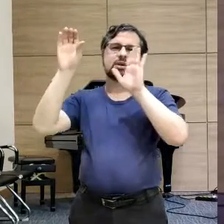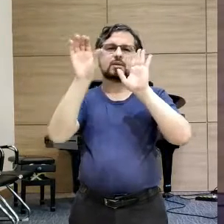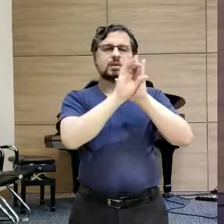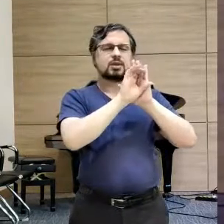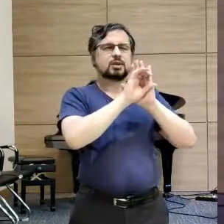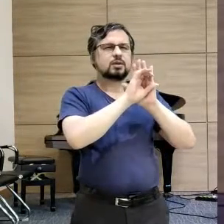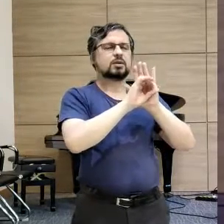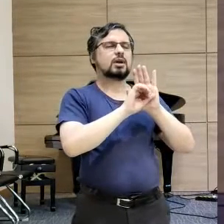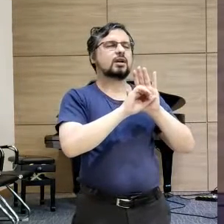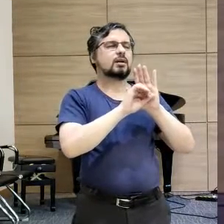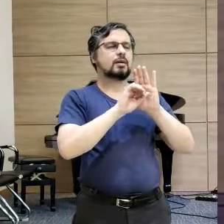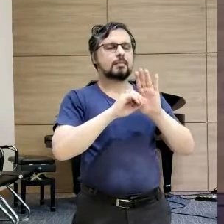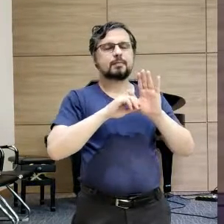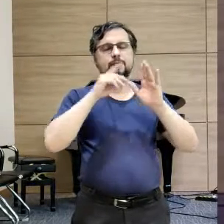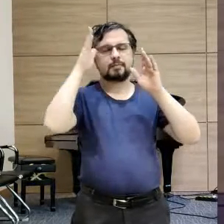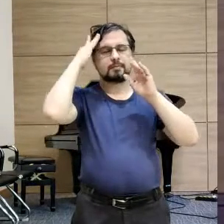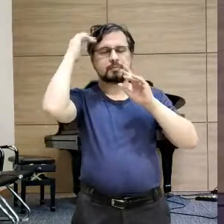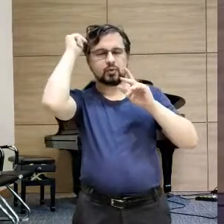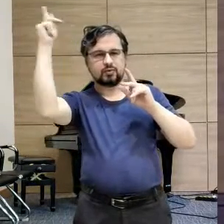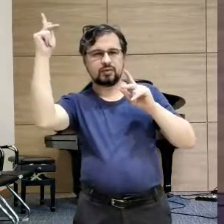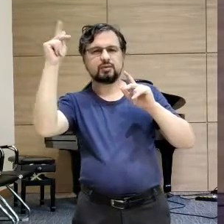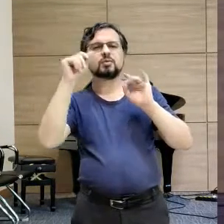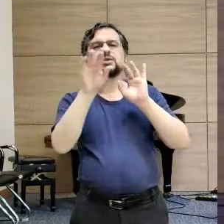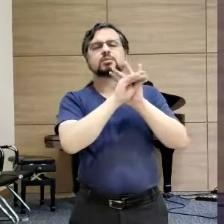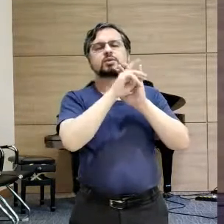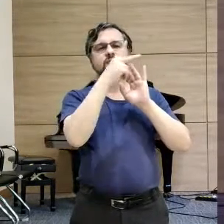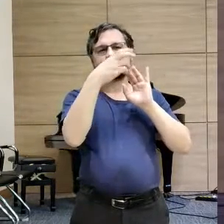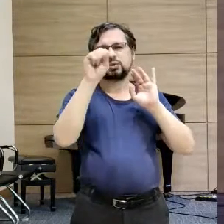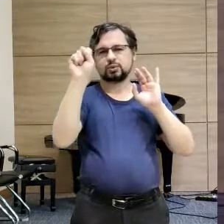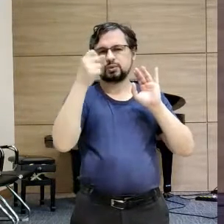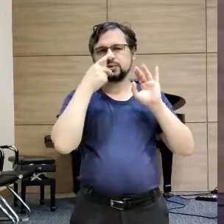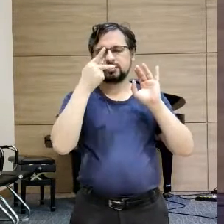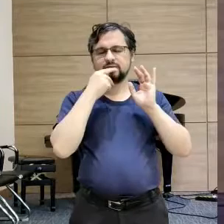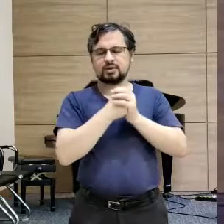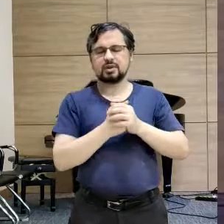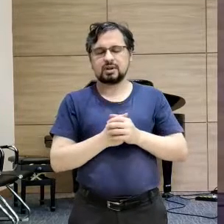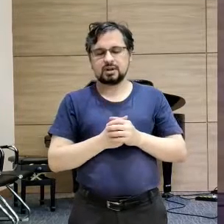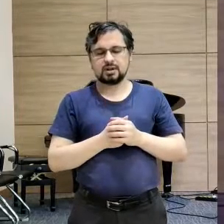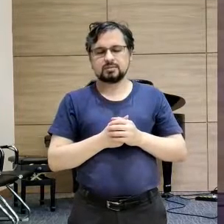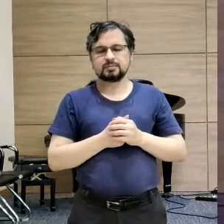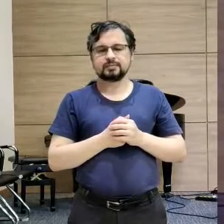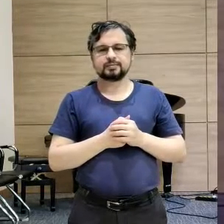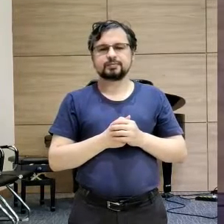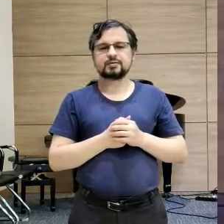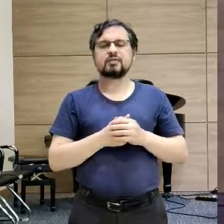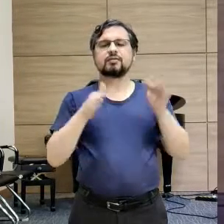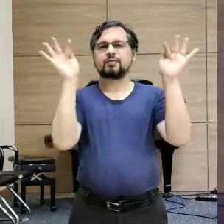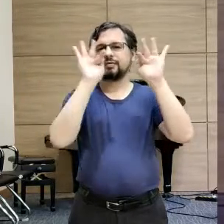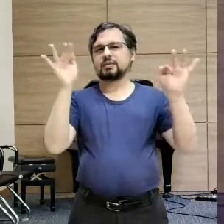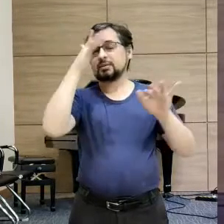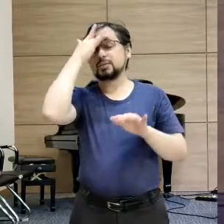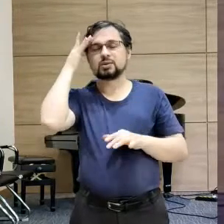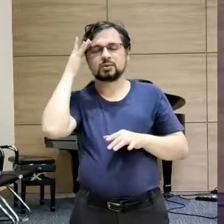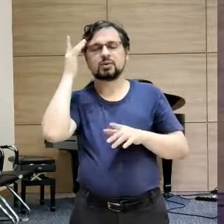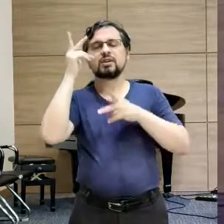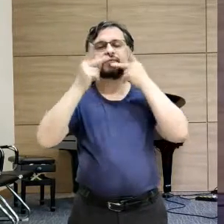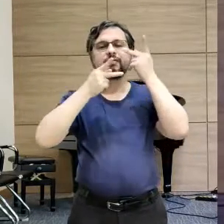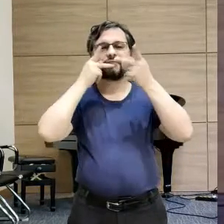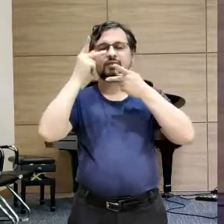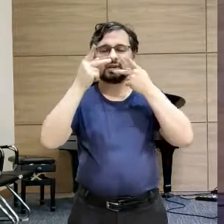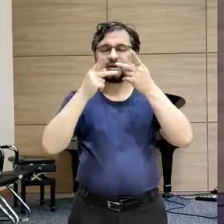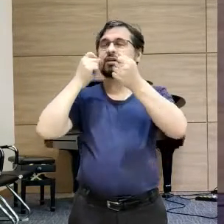livro de Provérbios, do versículo 16 em diante, o sábio Salomão vai dizer assim, feliz é aquele que confessa e